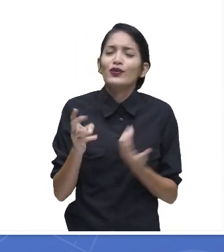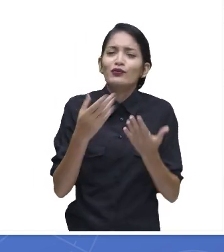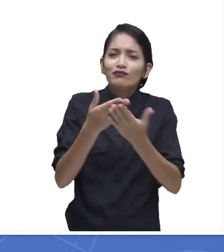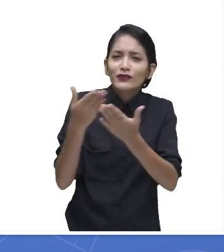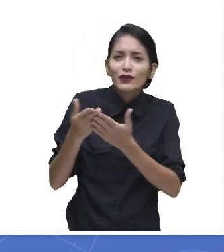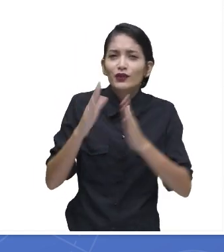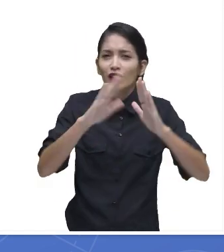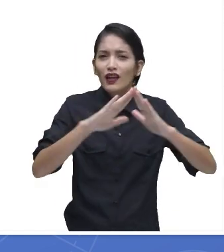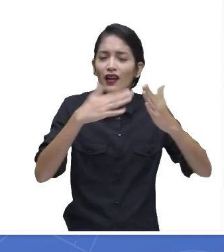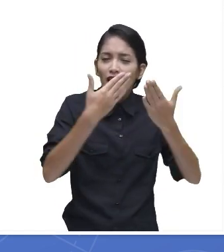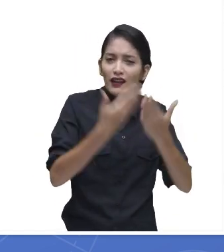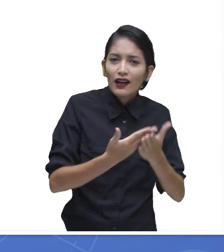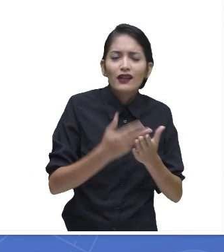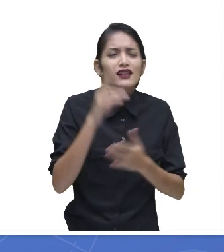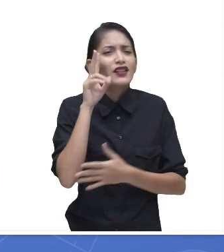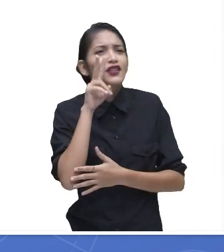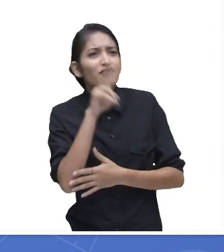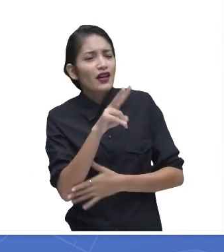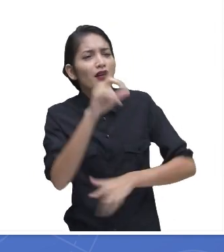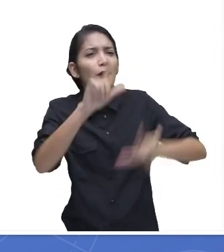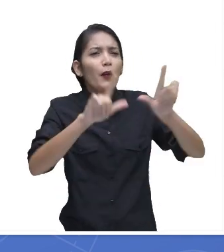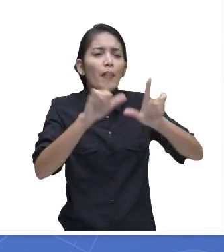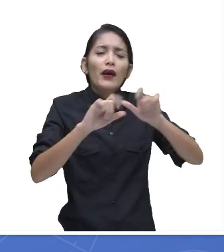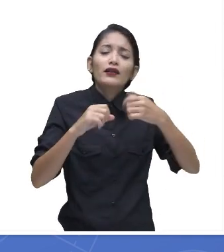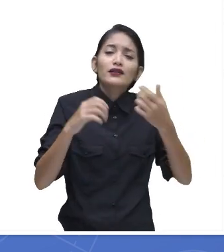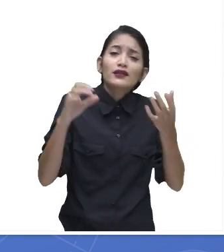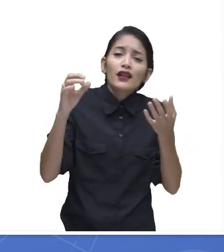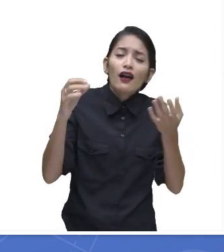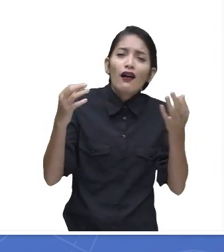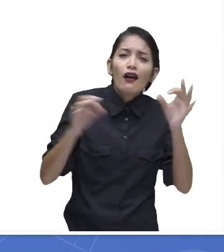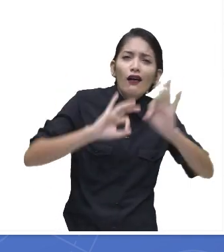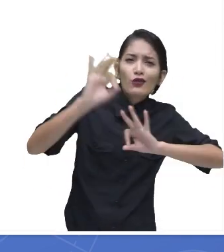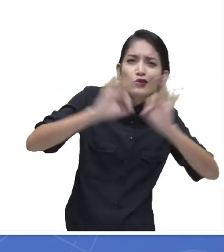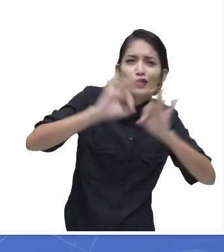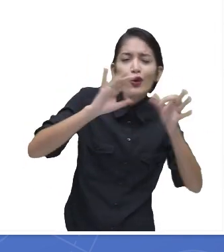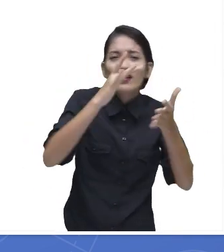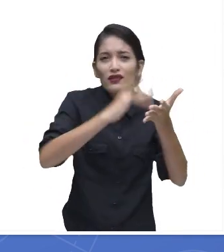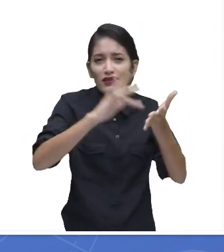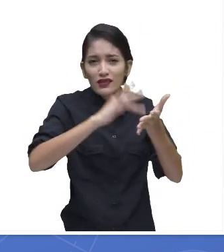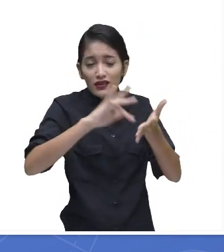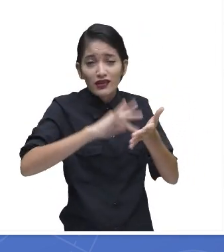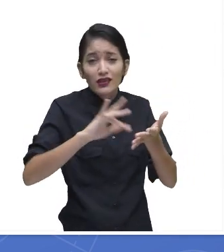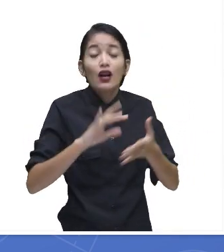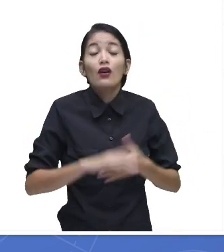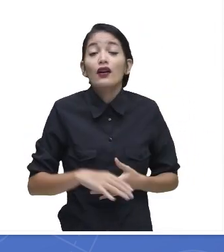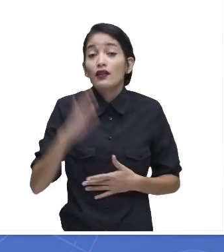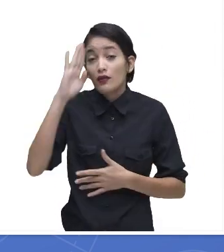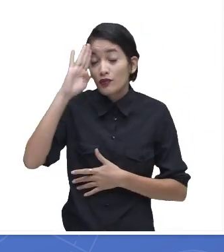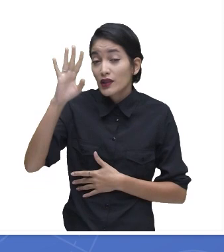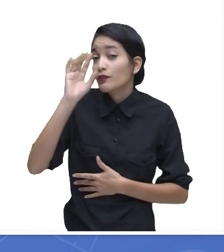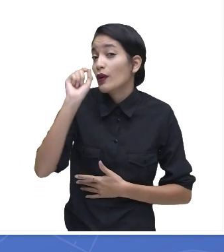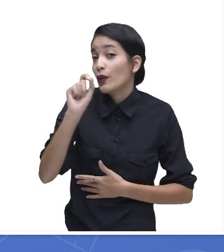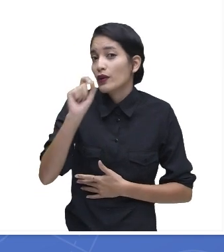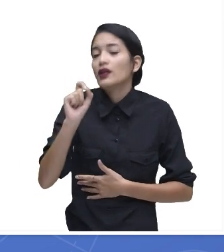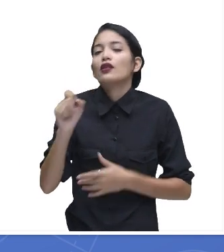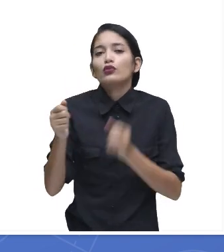casa, assistam às aulas, organizem-se aí com o caderno digital e, principalmente, com